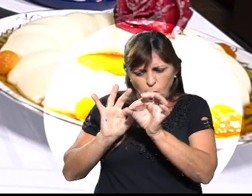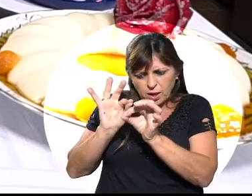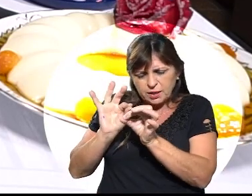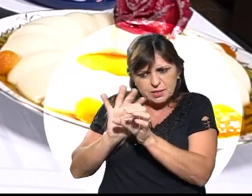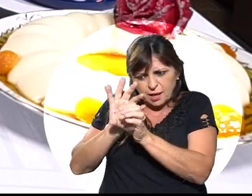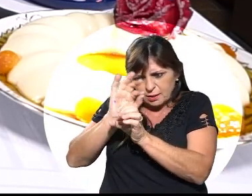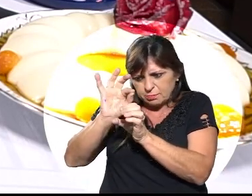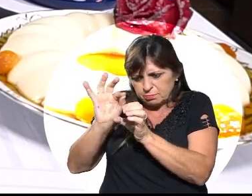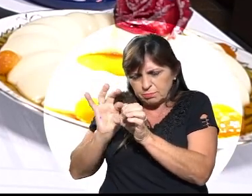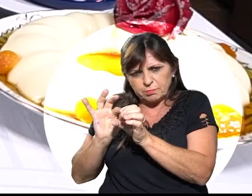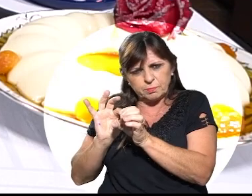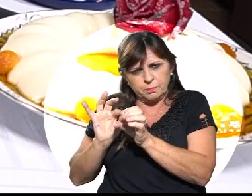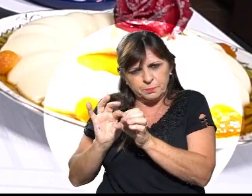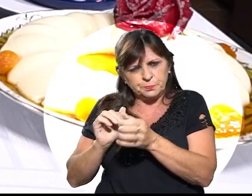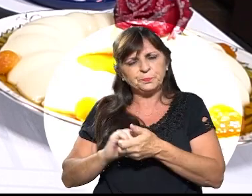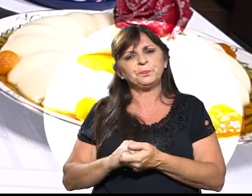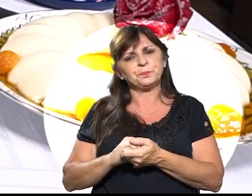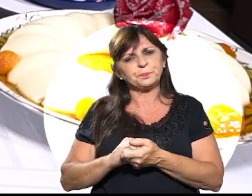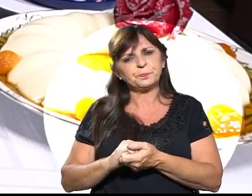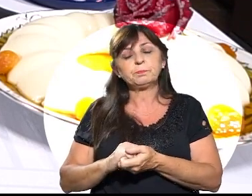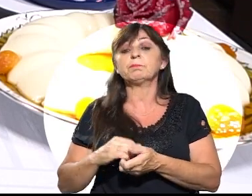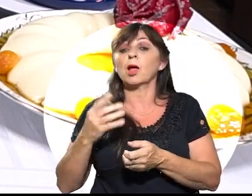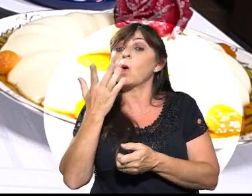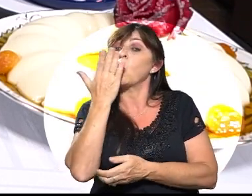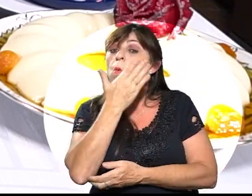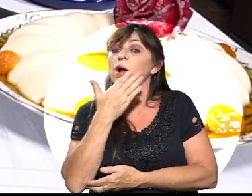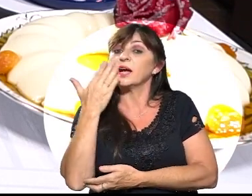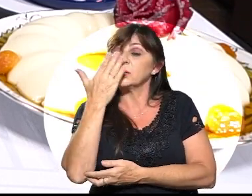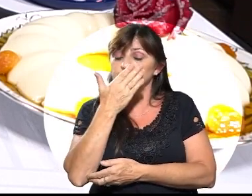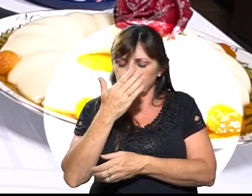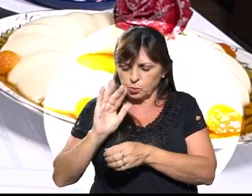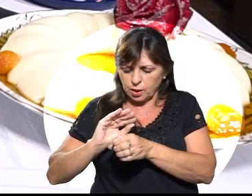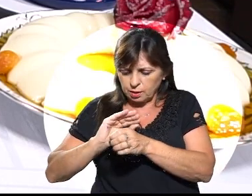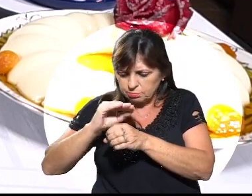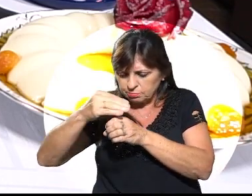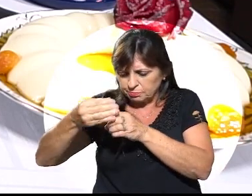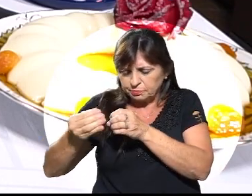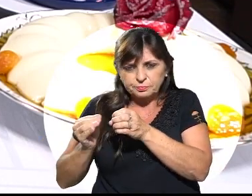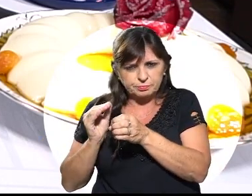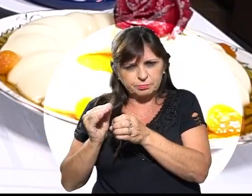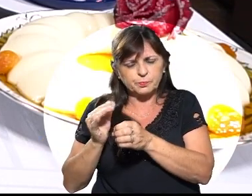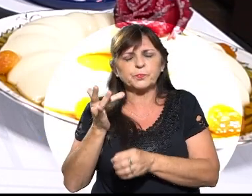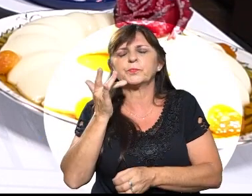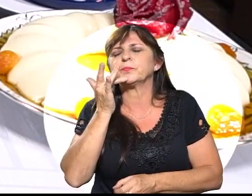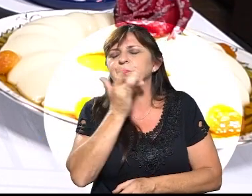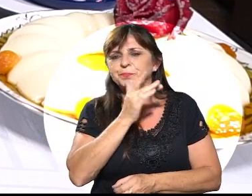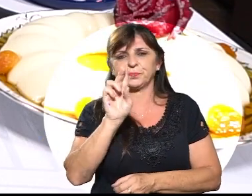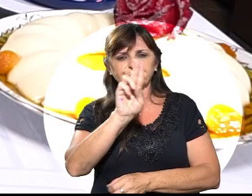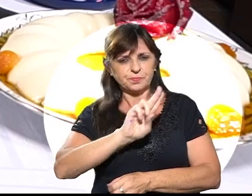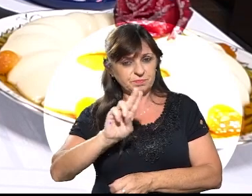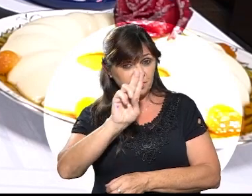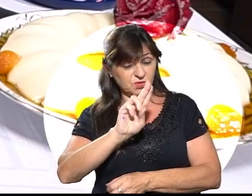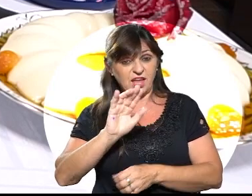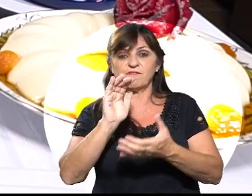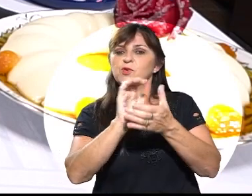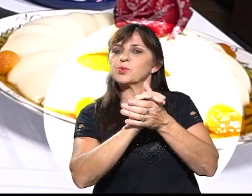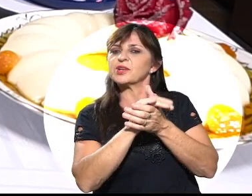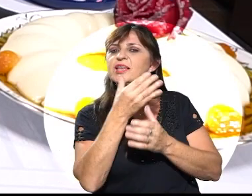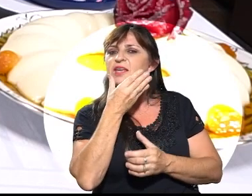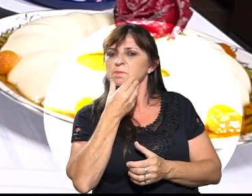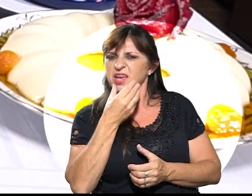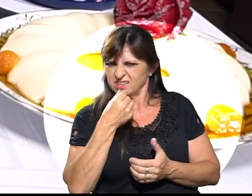Olha aí, eu assim, noto bastante dourados, né? Se usava muito ouro ou então dourado, cobre, né?